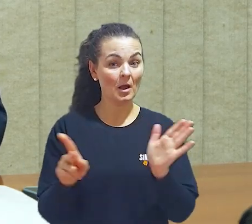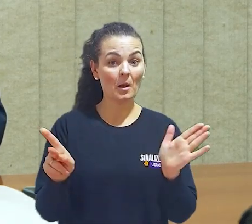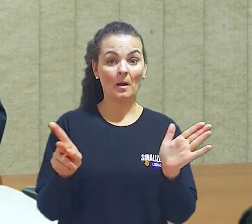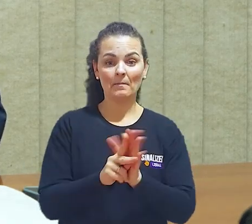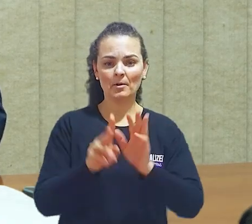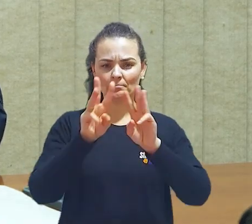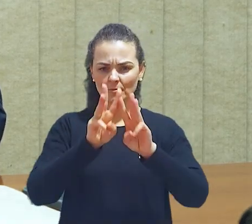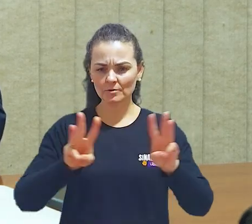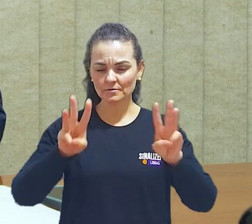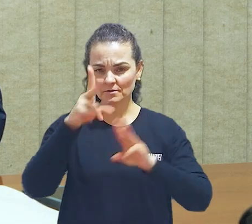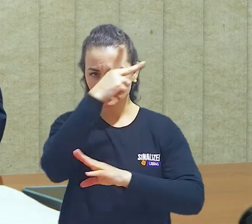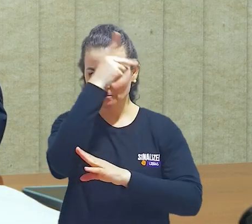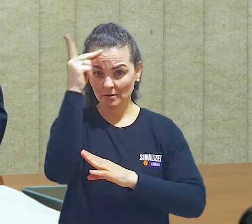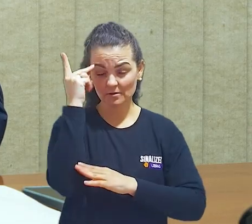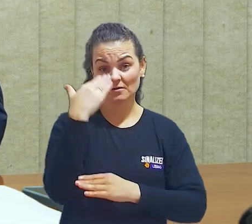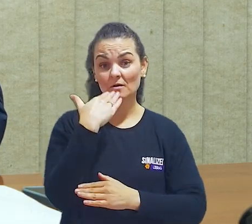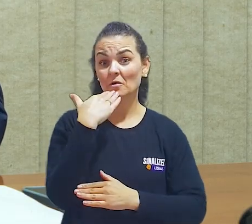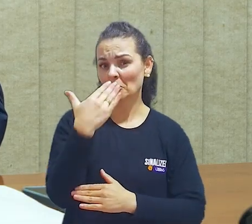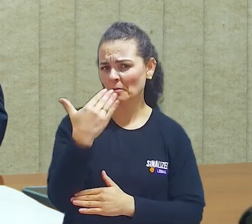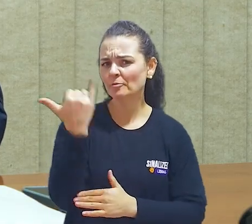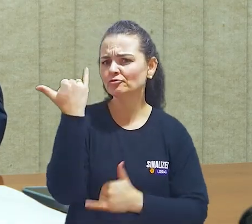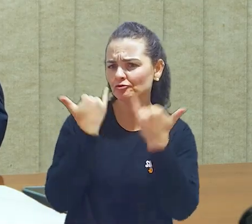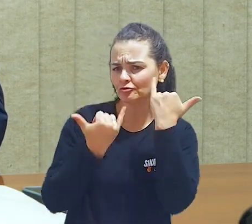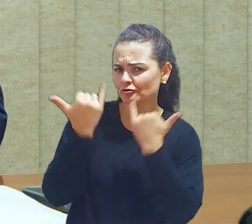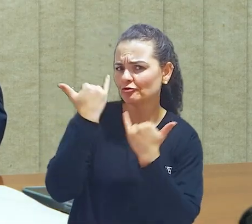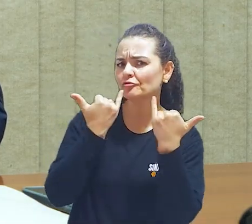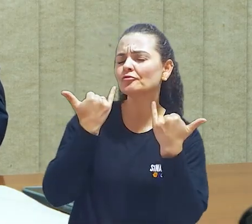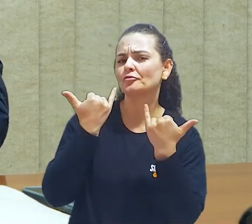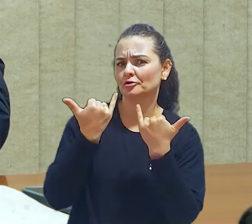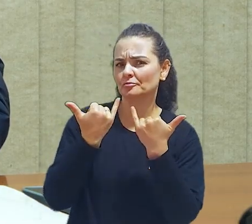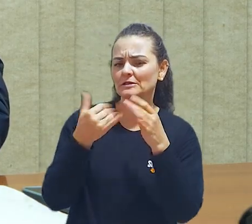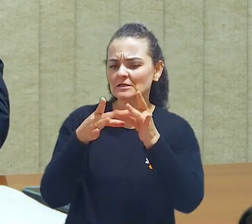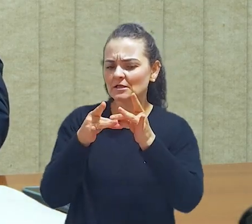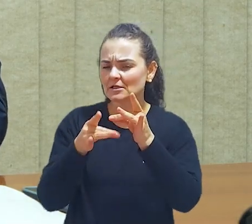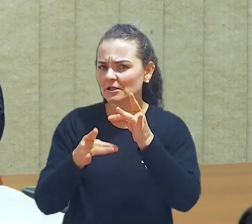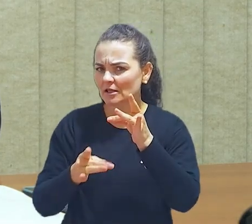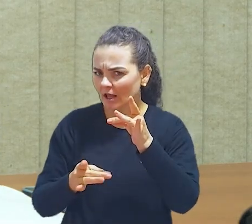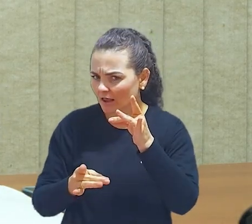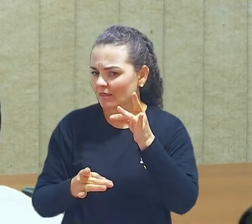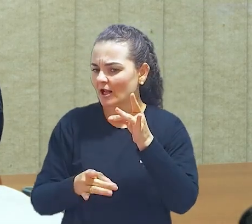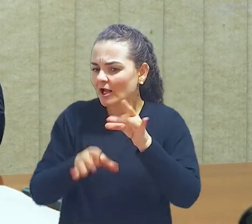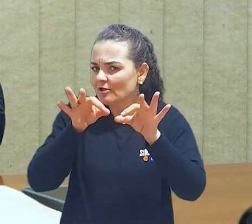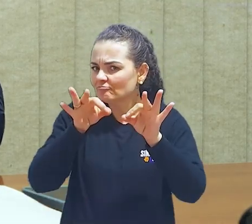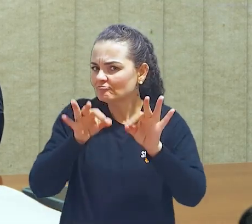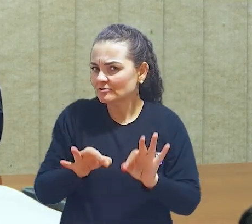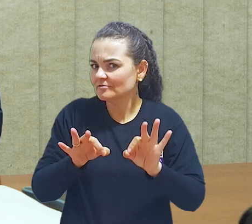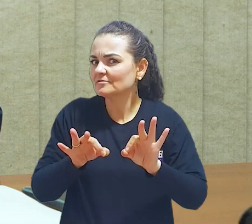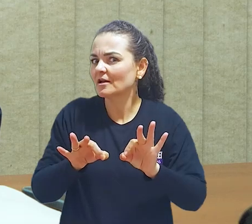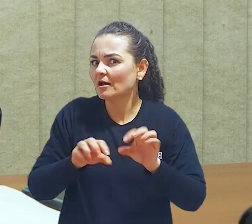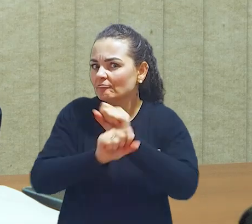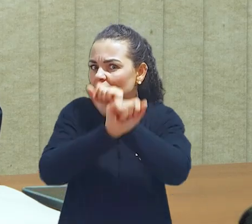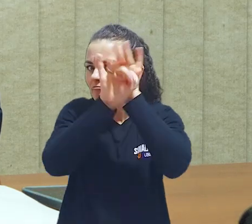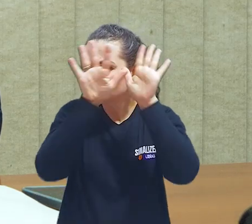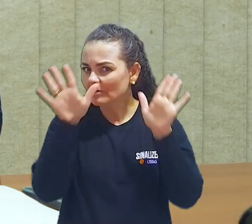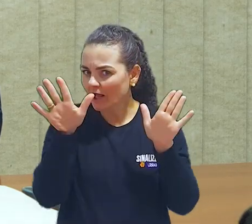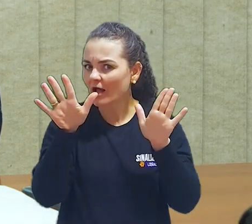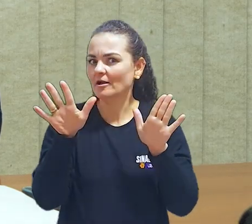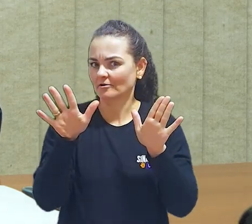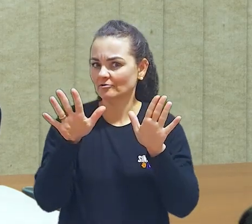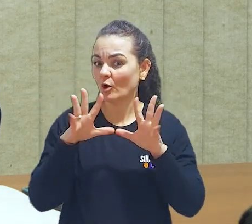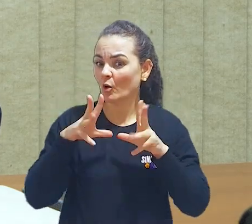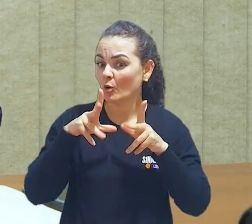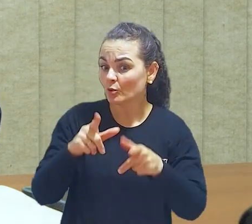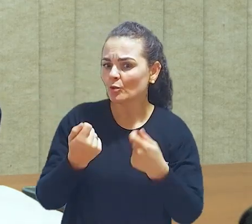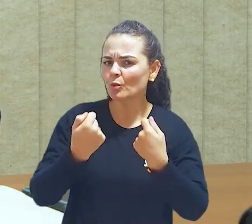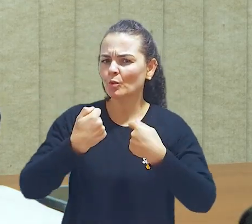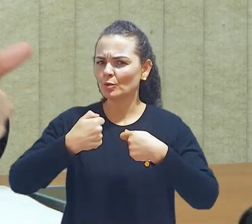números, fiz pedido de informação para que fosse detalhado de forma minuciosa todos os gargalos da saúde,